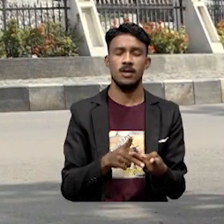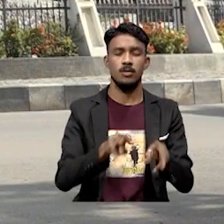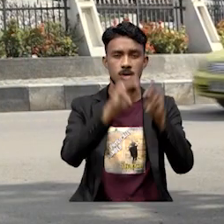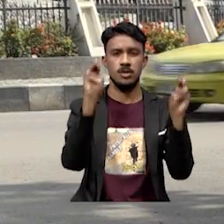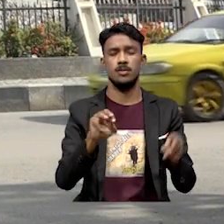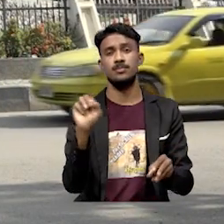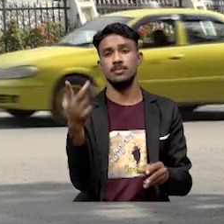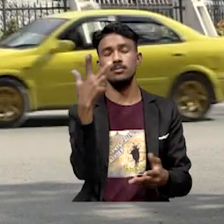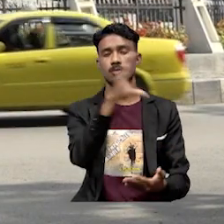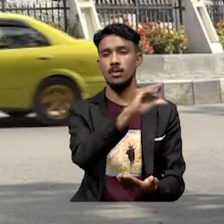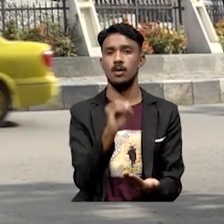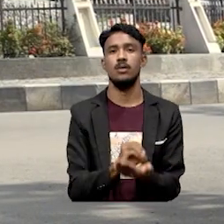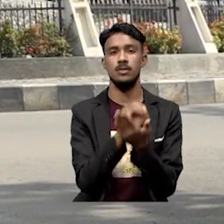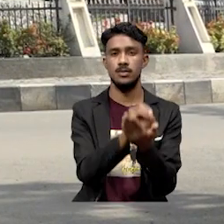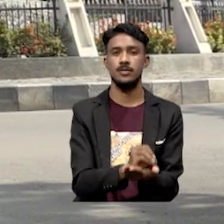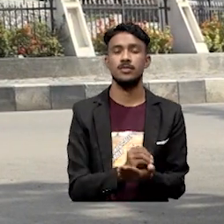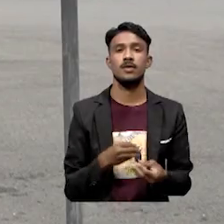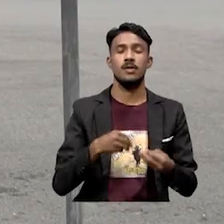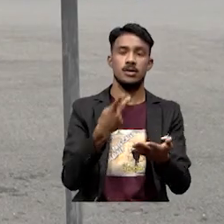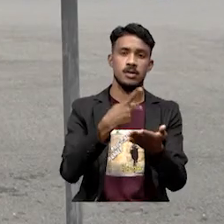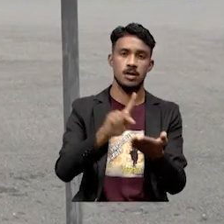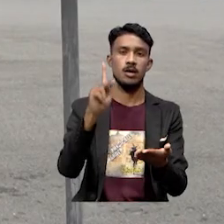bela recolhe receitas para cofre estado.